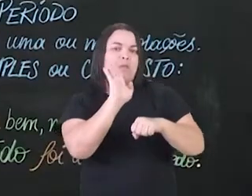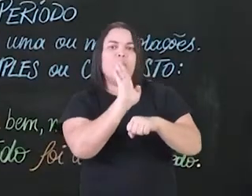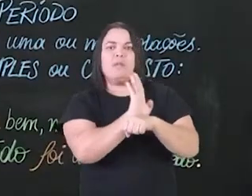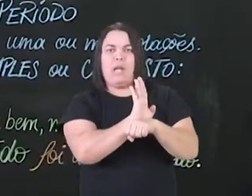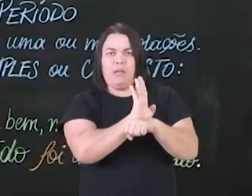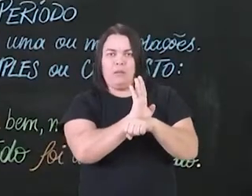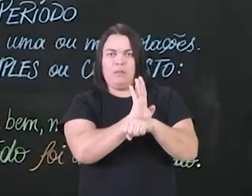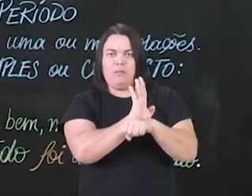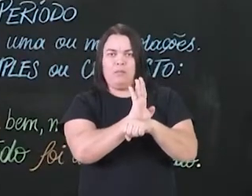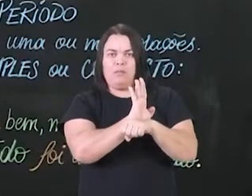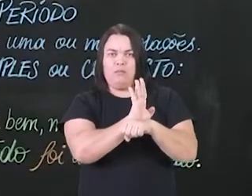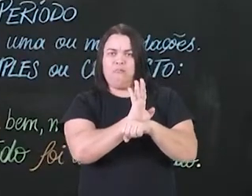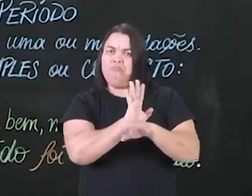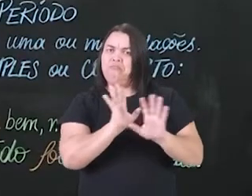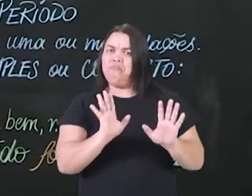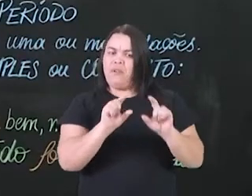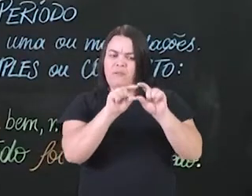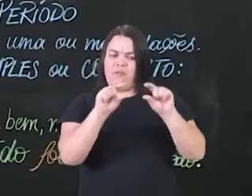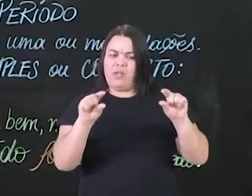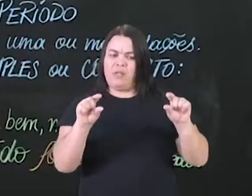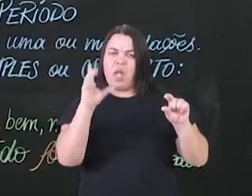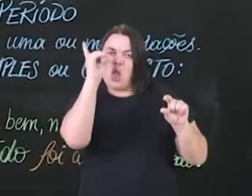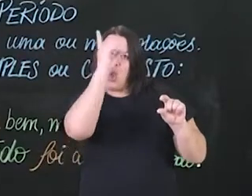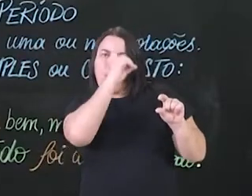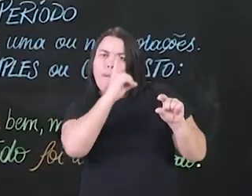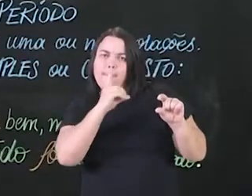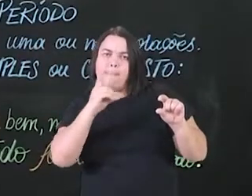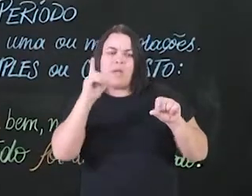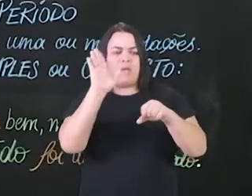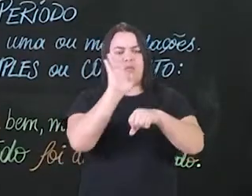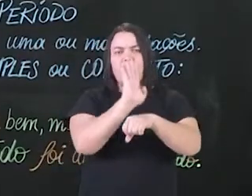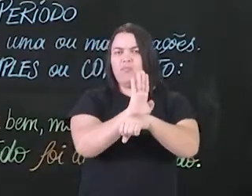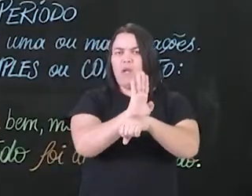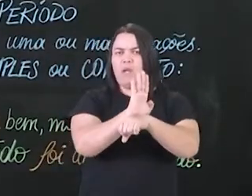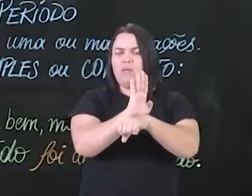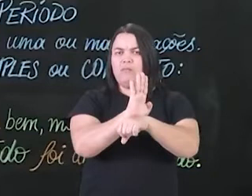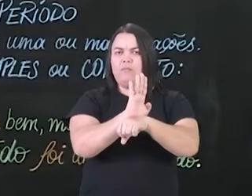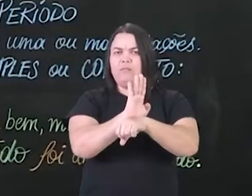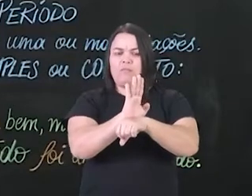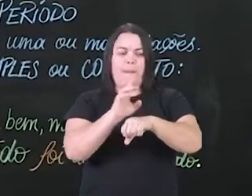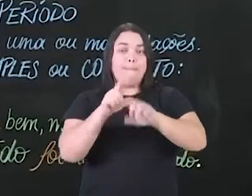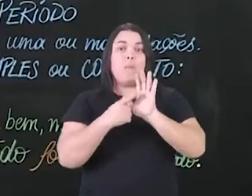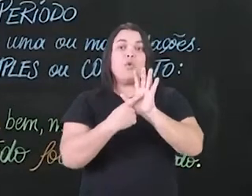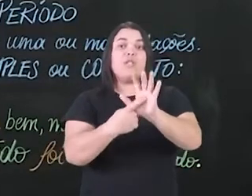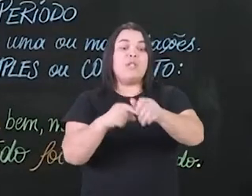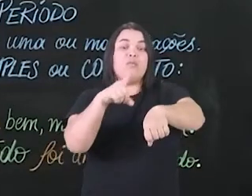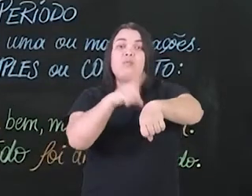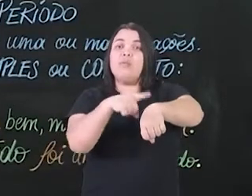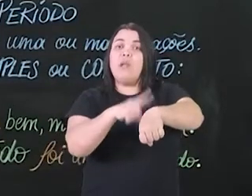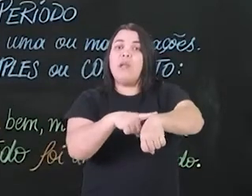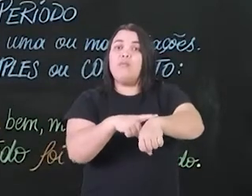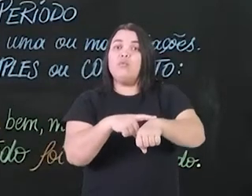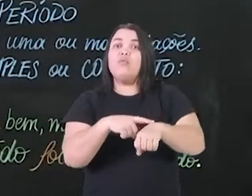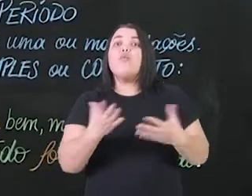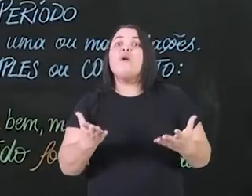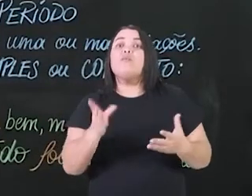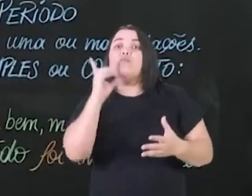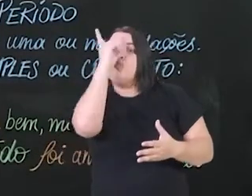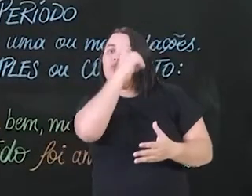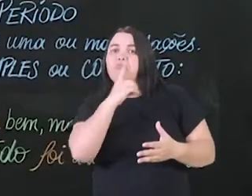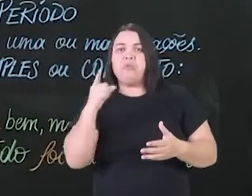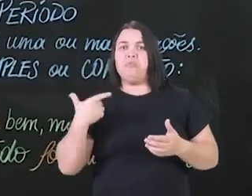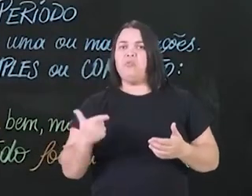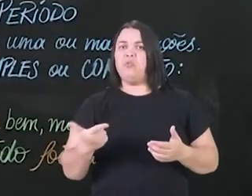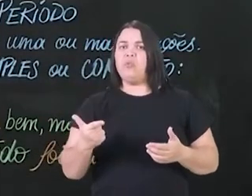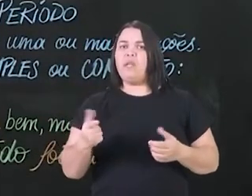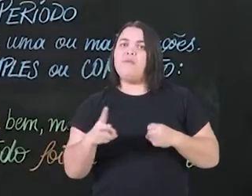por exemplo. Essa construção que localiza algo no tempo, nessa expressão domingo à tarde, ela não tem verbo, mas ela não